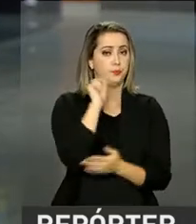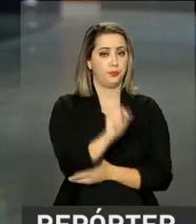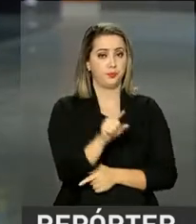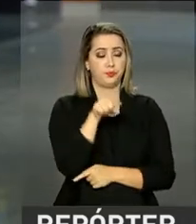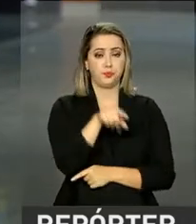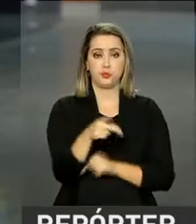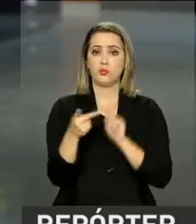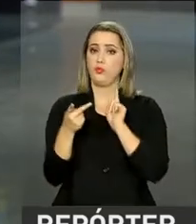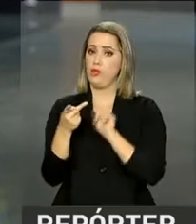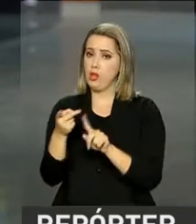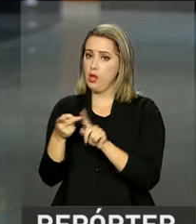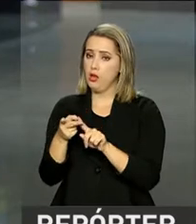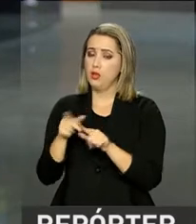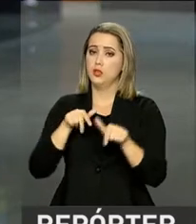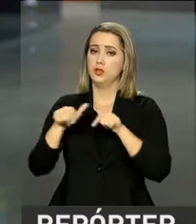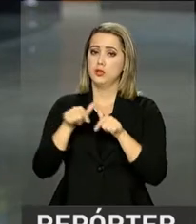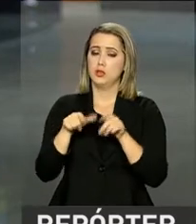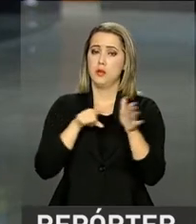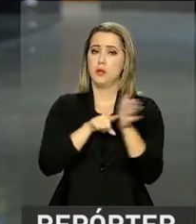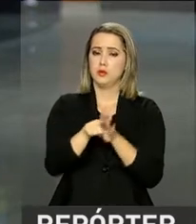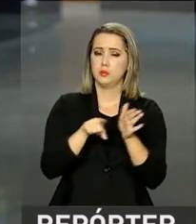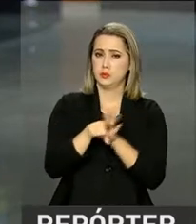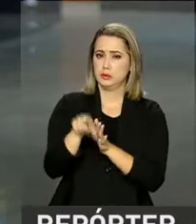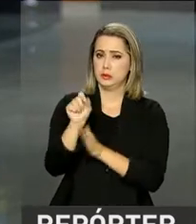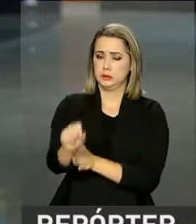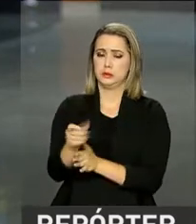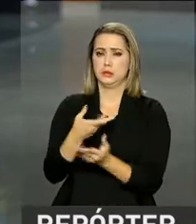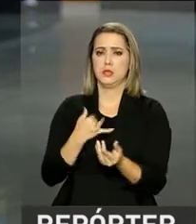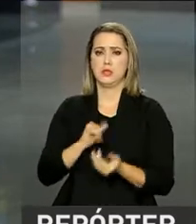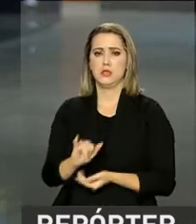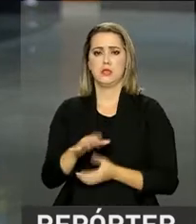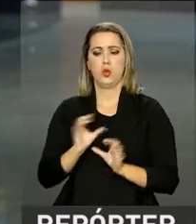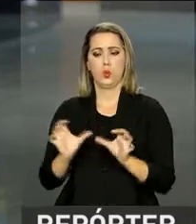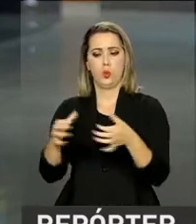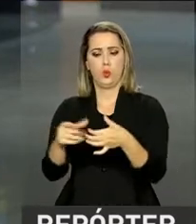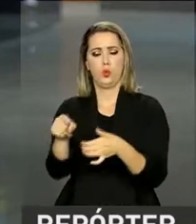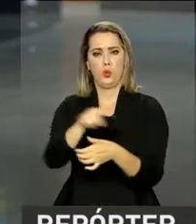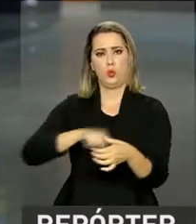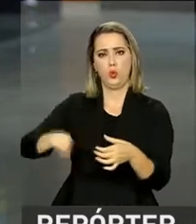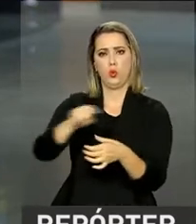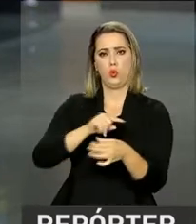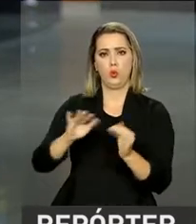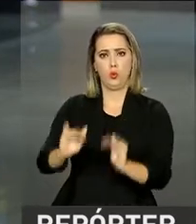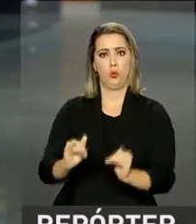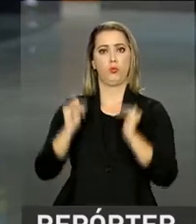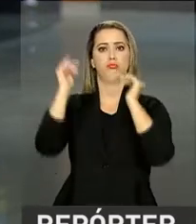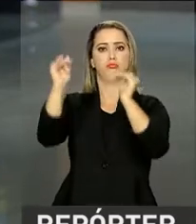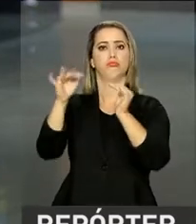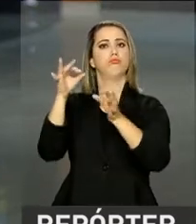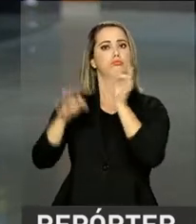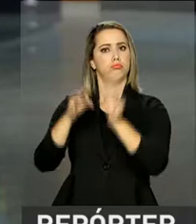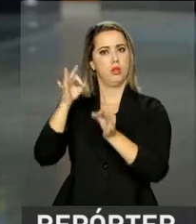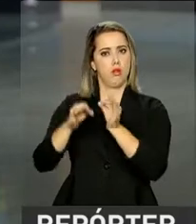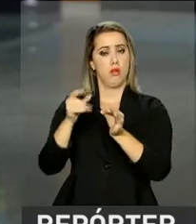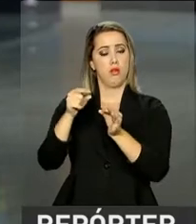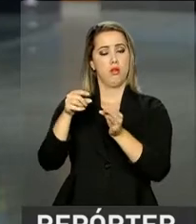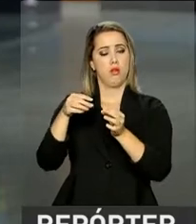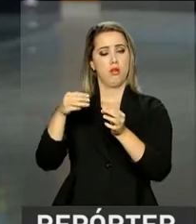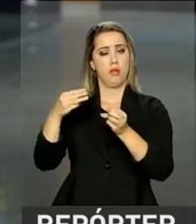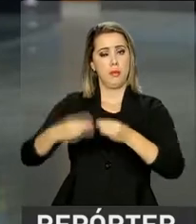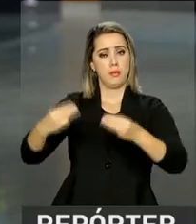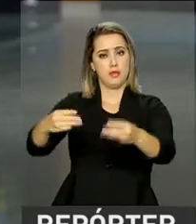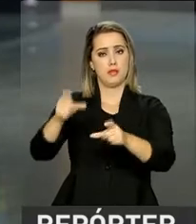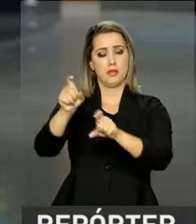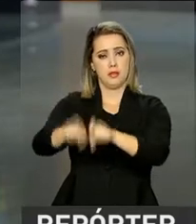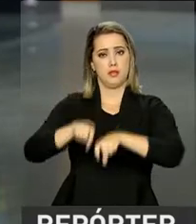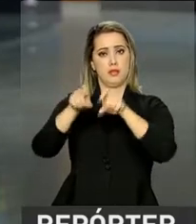Operação Fugu apura a atuação de um suposto grupo na Superintendência Regional do Ministério da Agricultura, Pecuária e Abastecimento